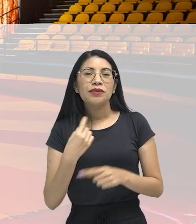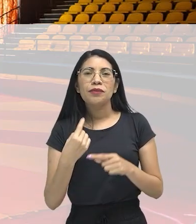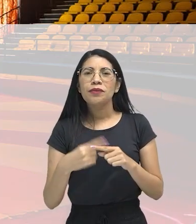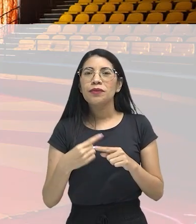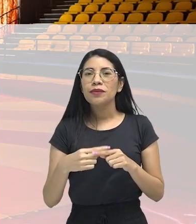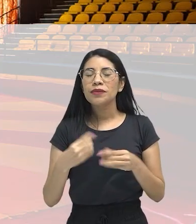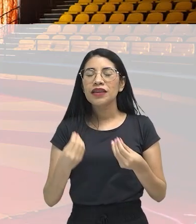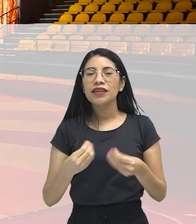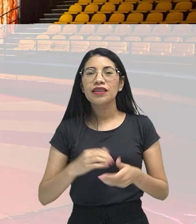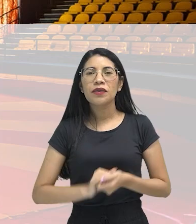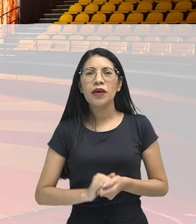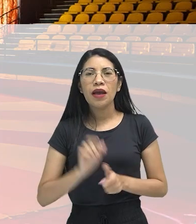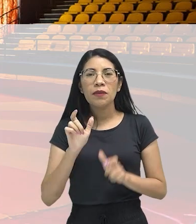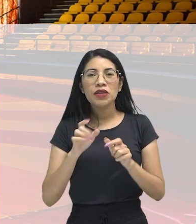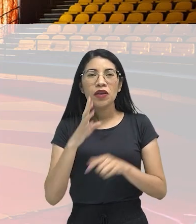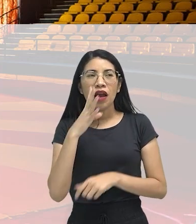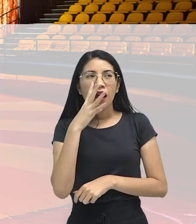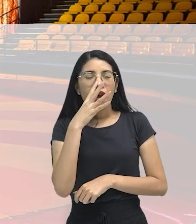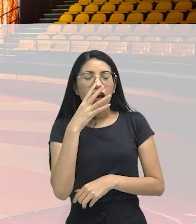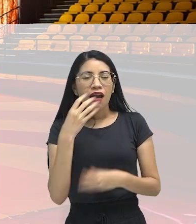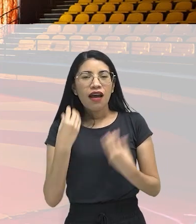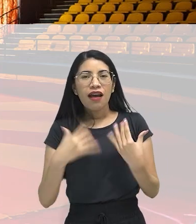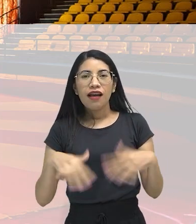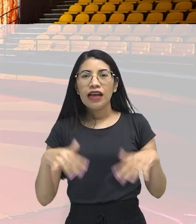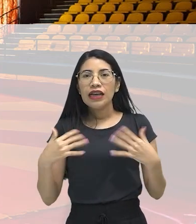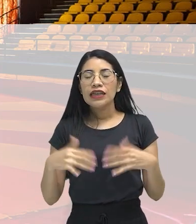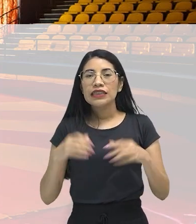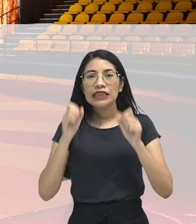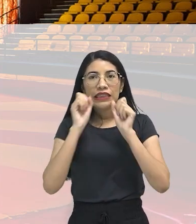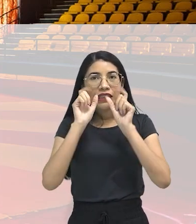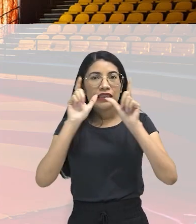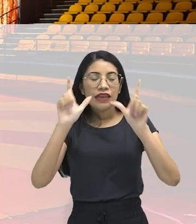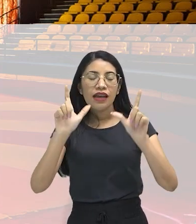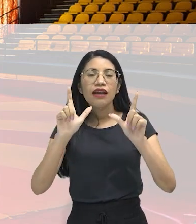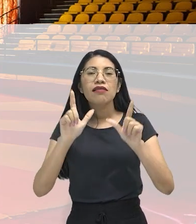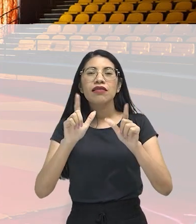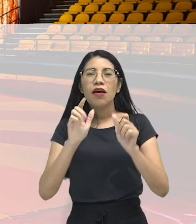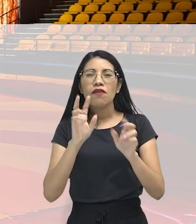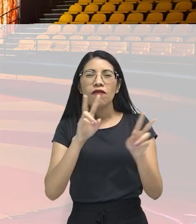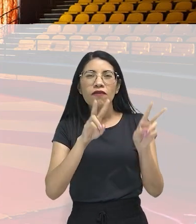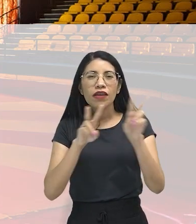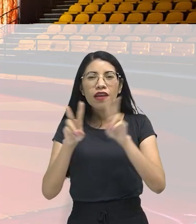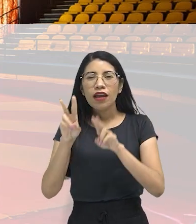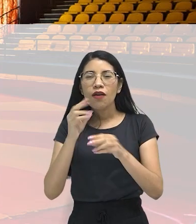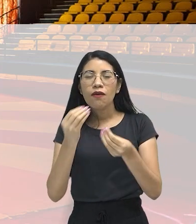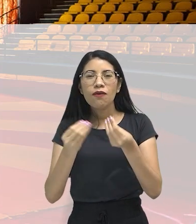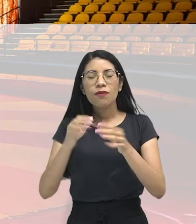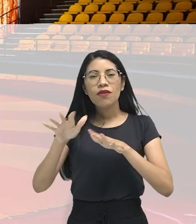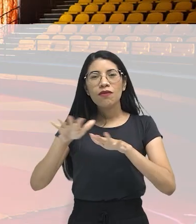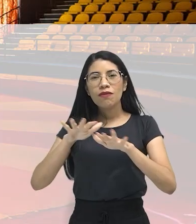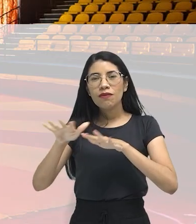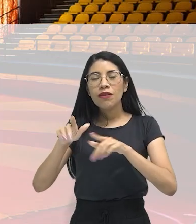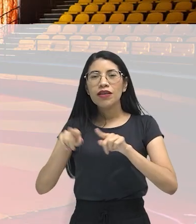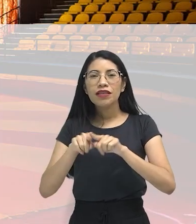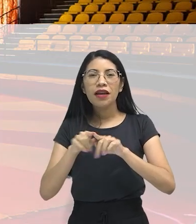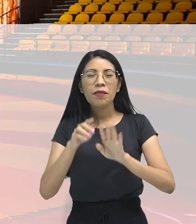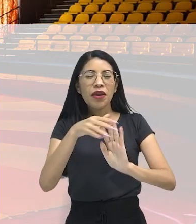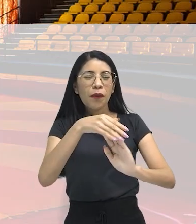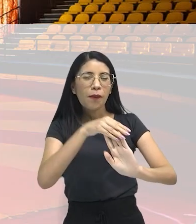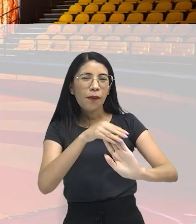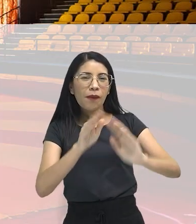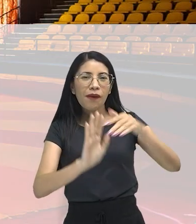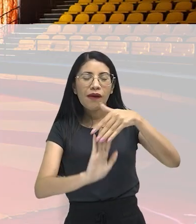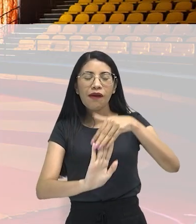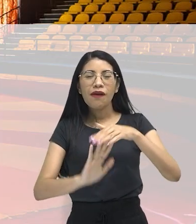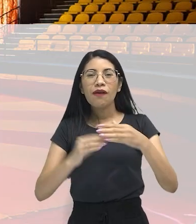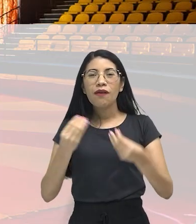curiosidade. Nós ficamos assim, ó, com os olhos bem abertos, acompanhando cada movimento e contorção